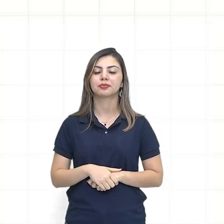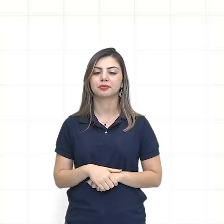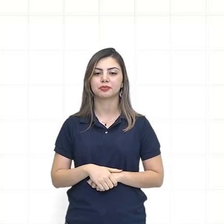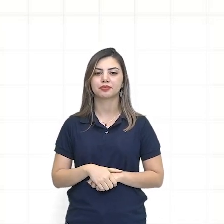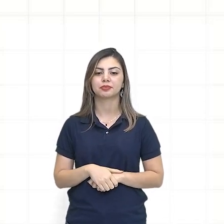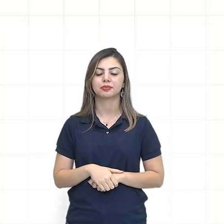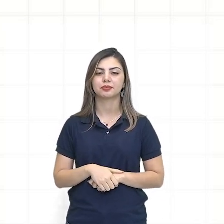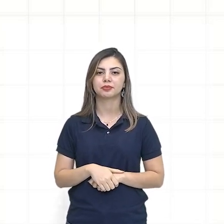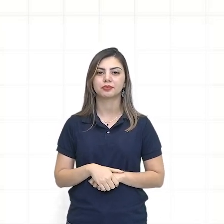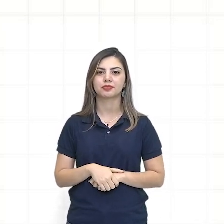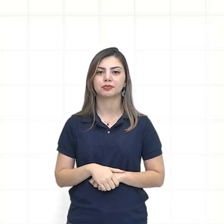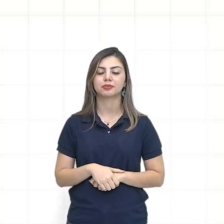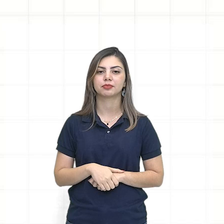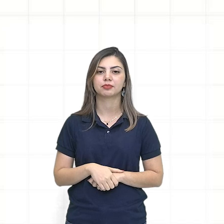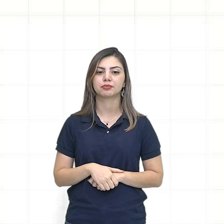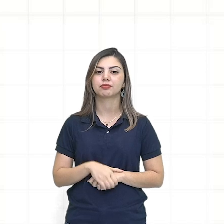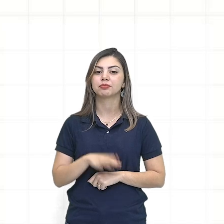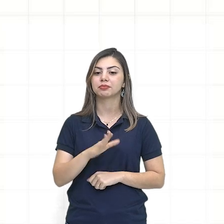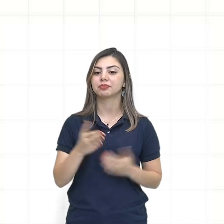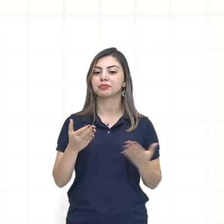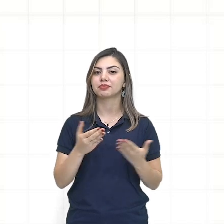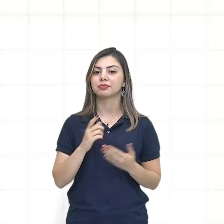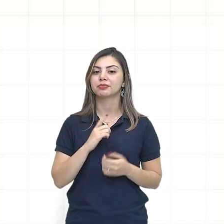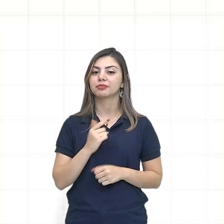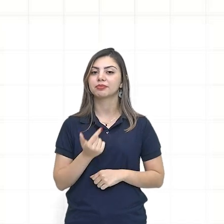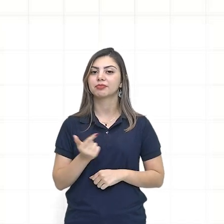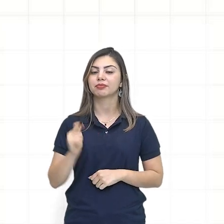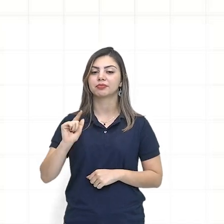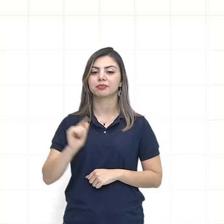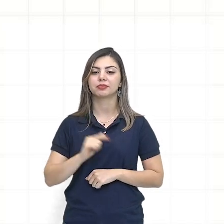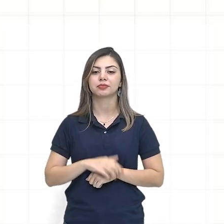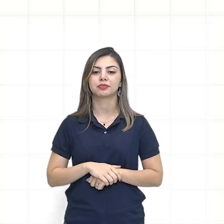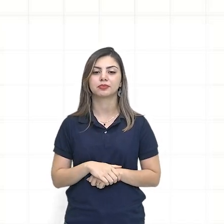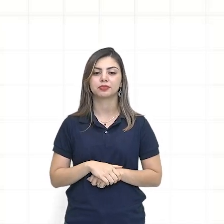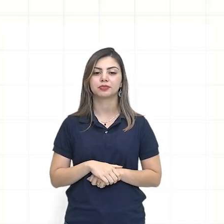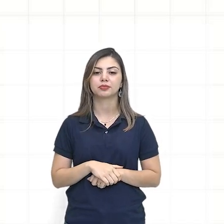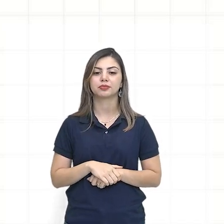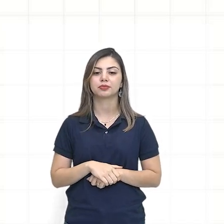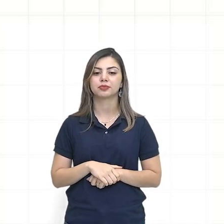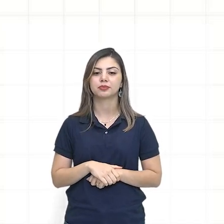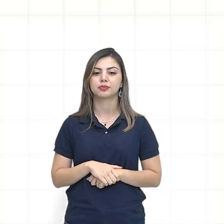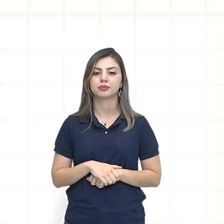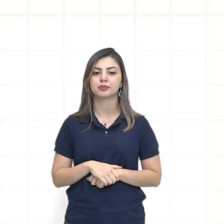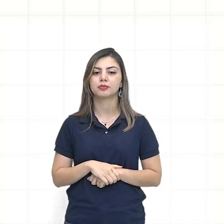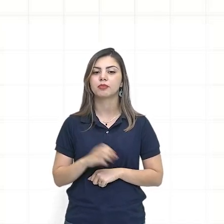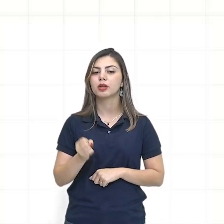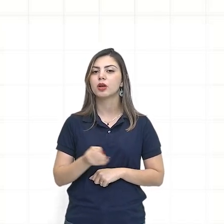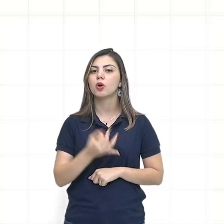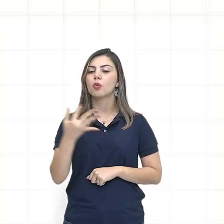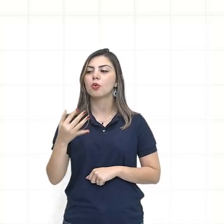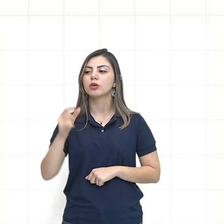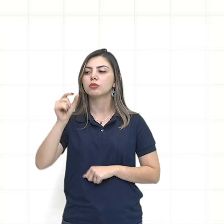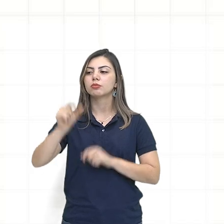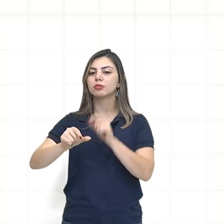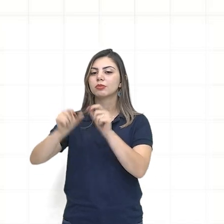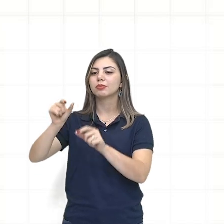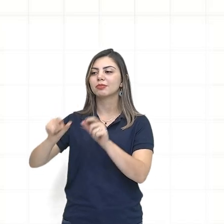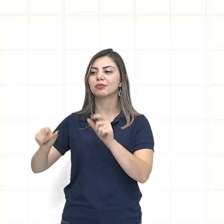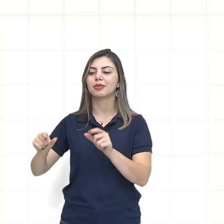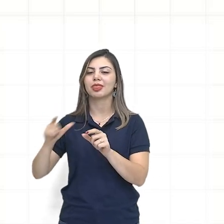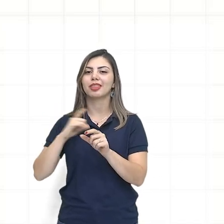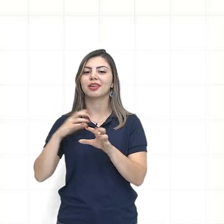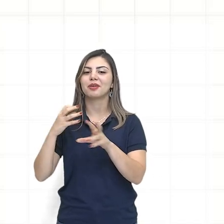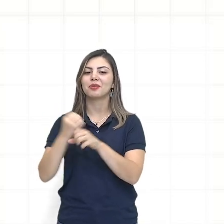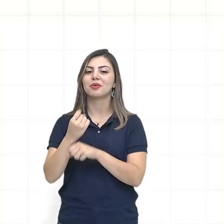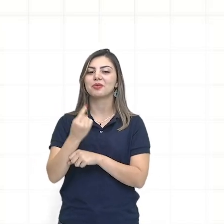456. Aqui, no próximo, olha só, Quantos bastões nós temos? 1,